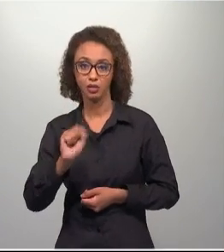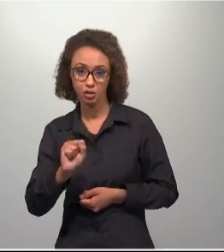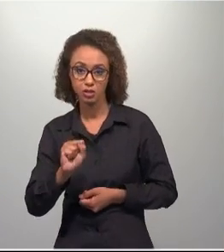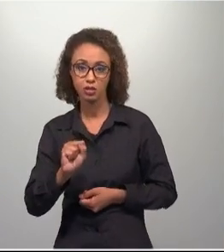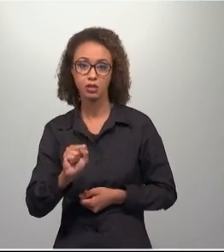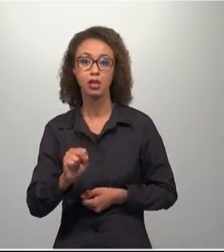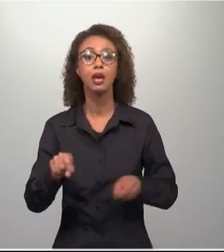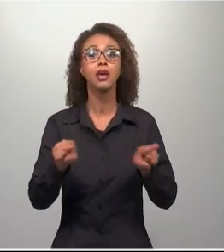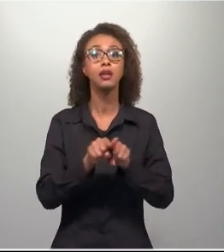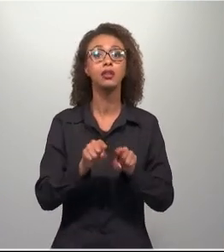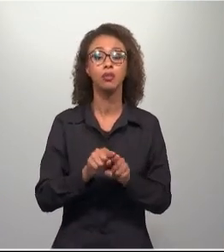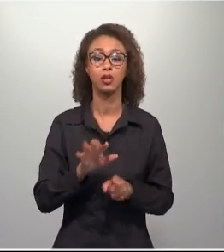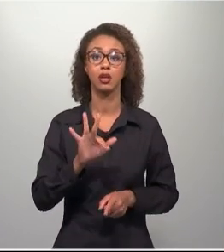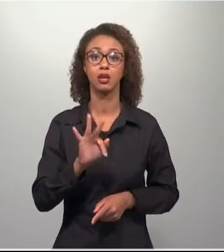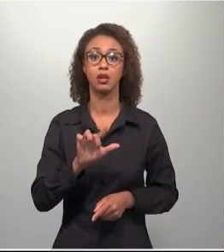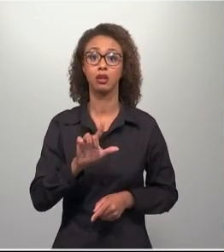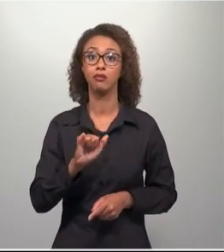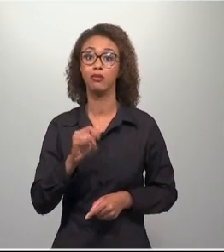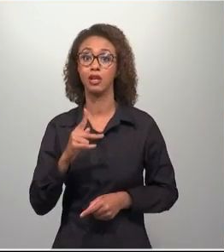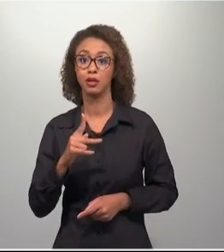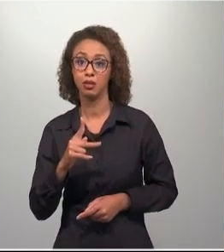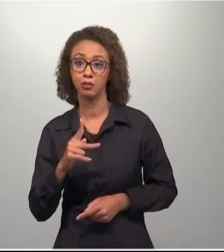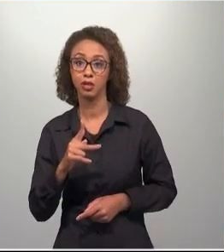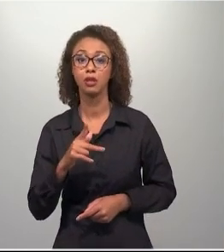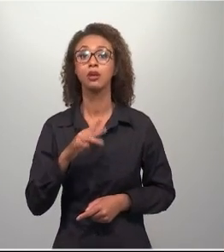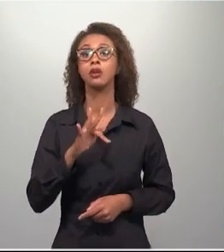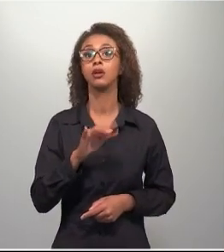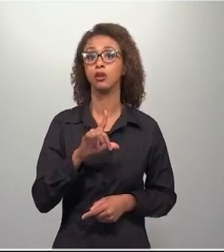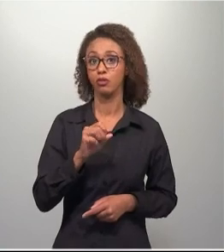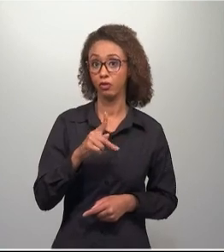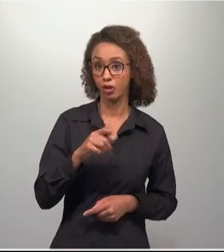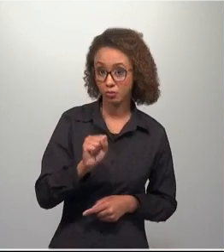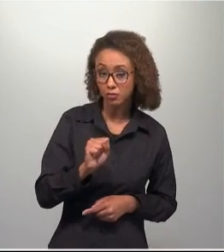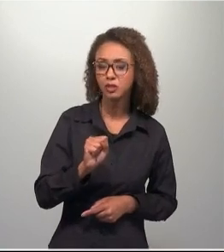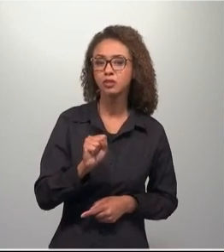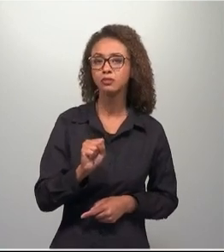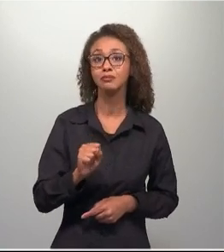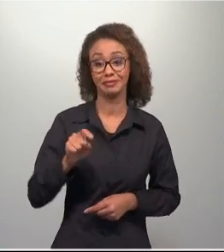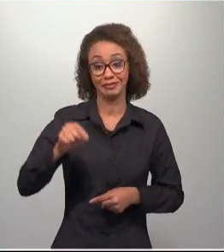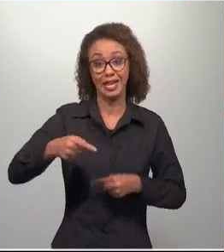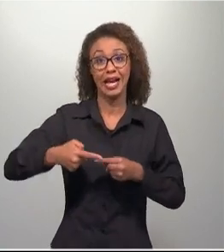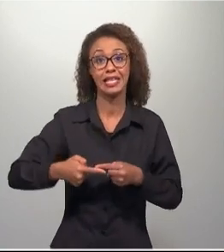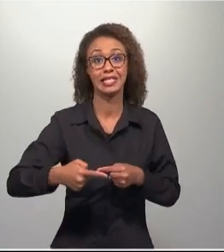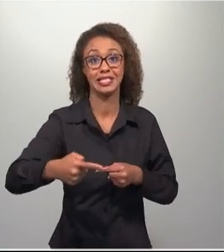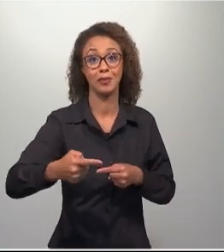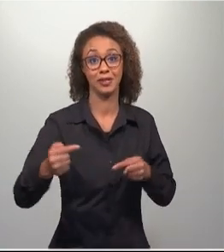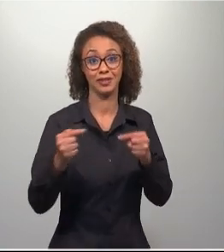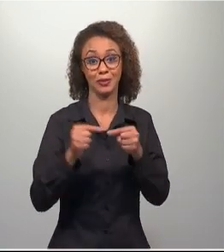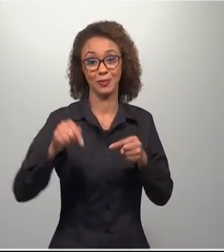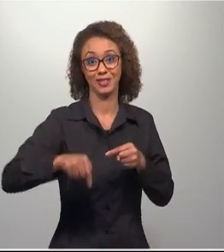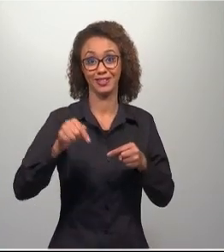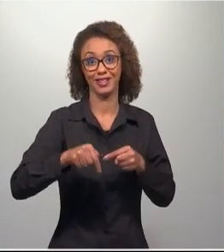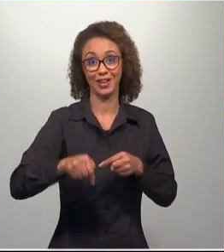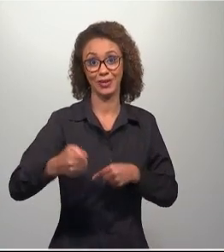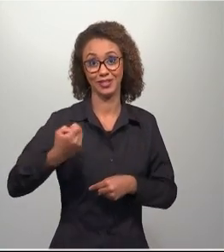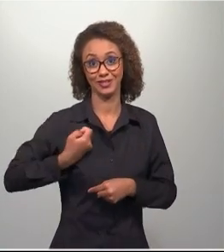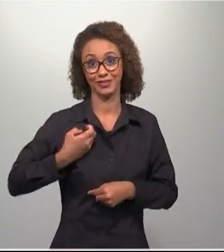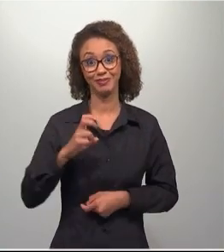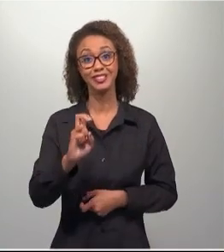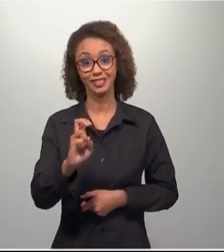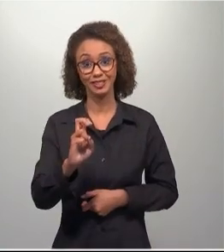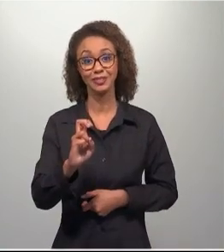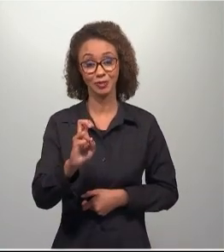circuitos seqüenciais ea partir daí é nesse instante nesta semana que nós estamos semana cinco lethes flops